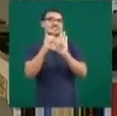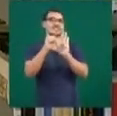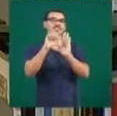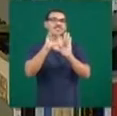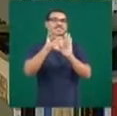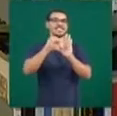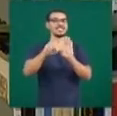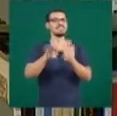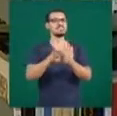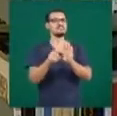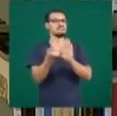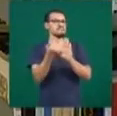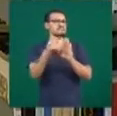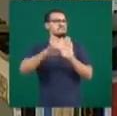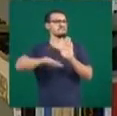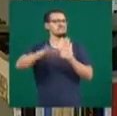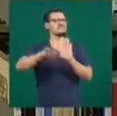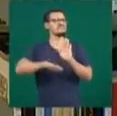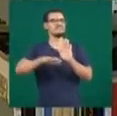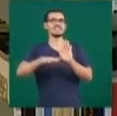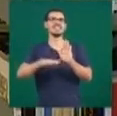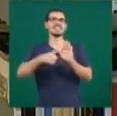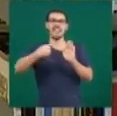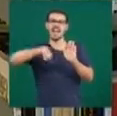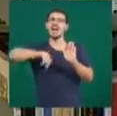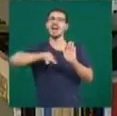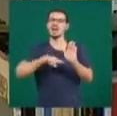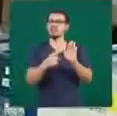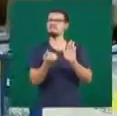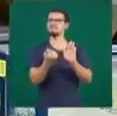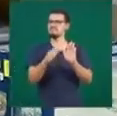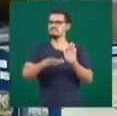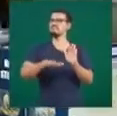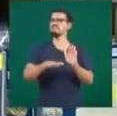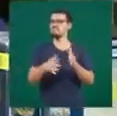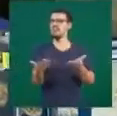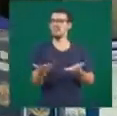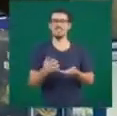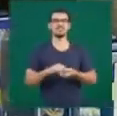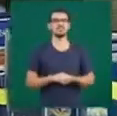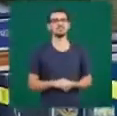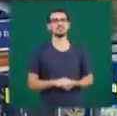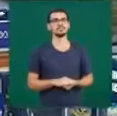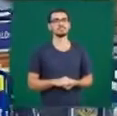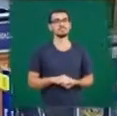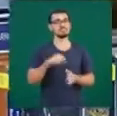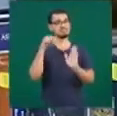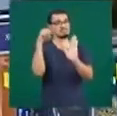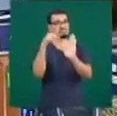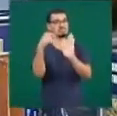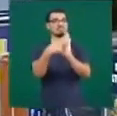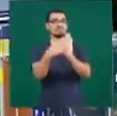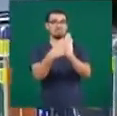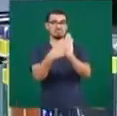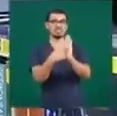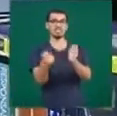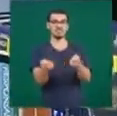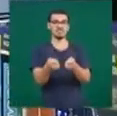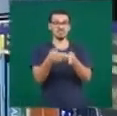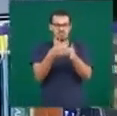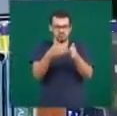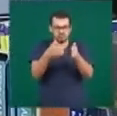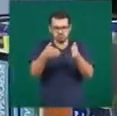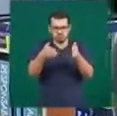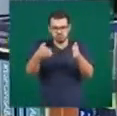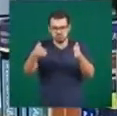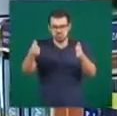Ele é questão de custo-benefício. Para nós, ficou bem mais em conta. O novo sistema Sofia permite ampliação no prazo de